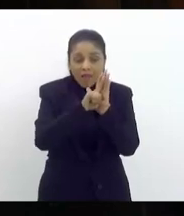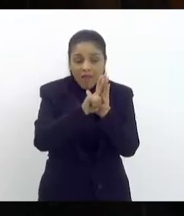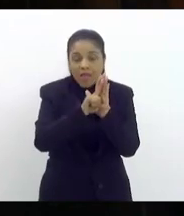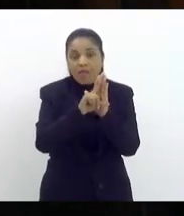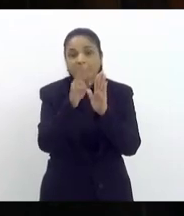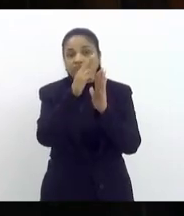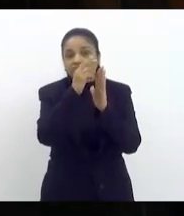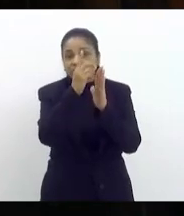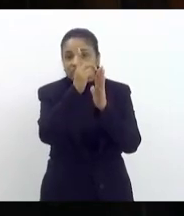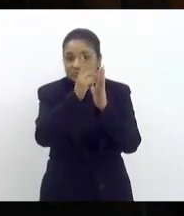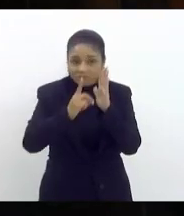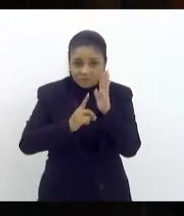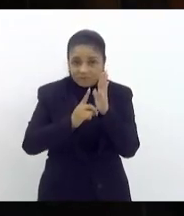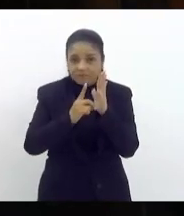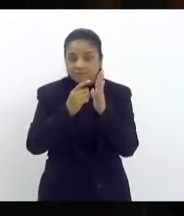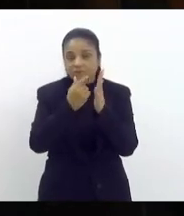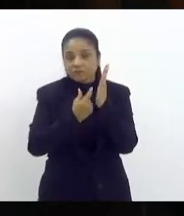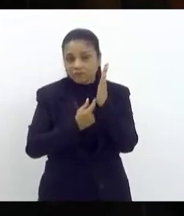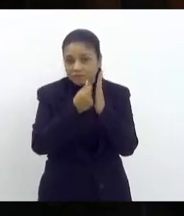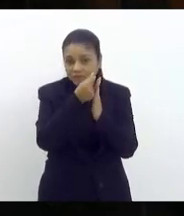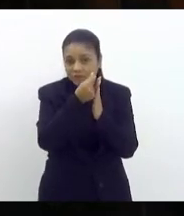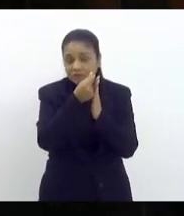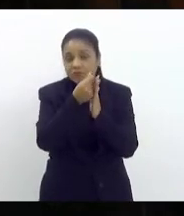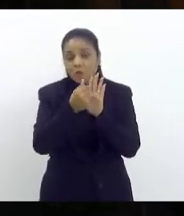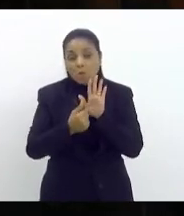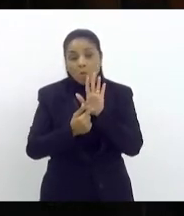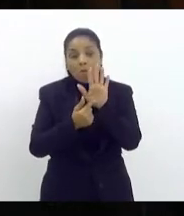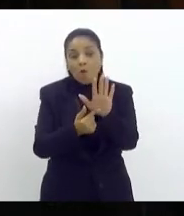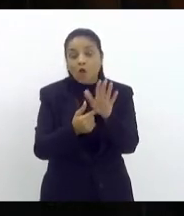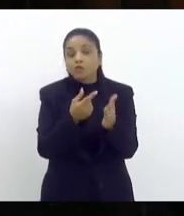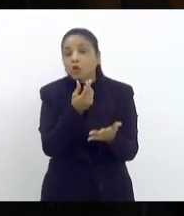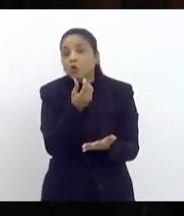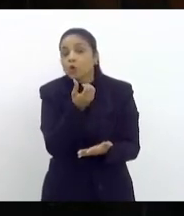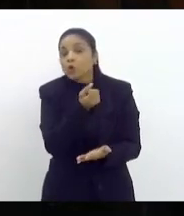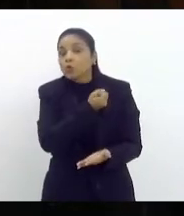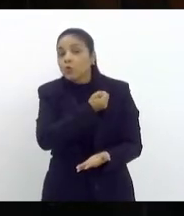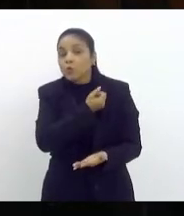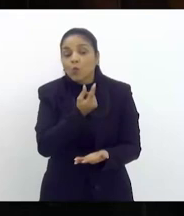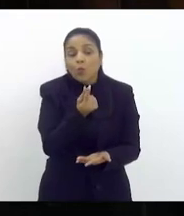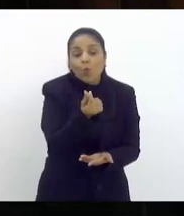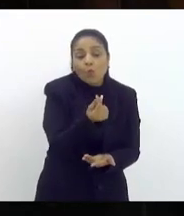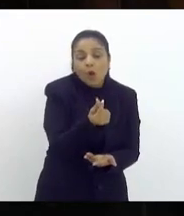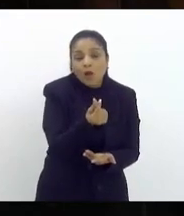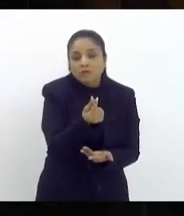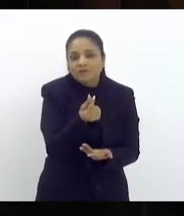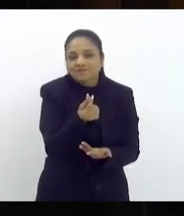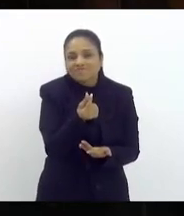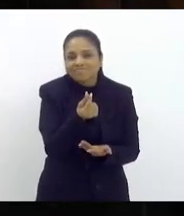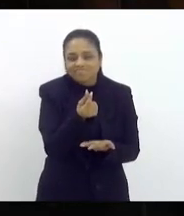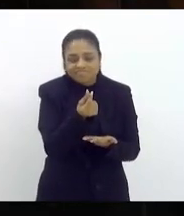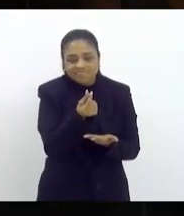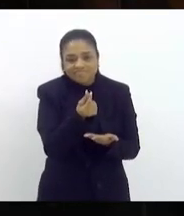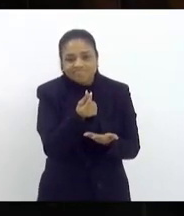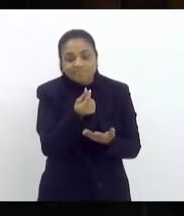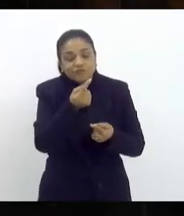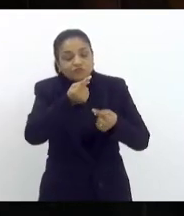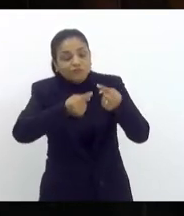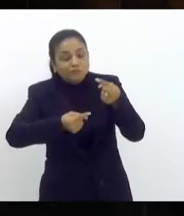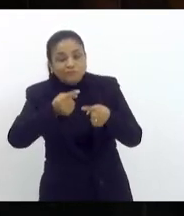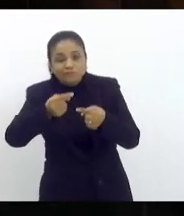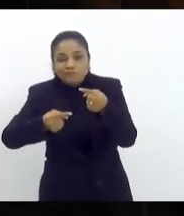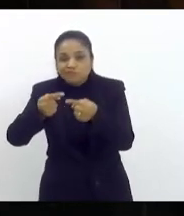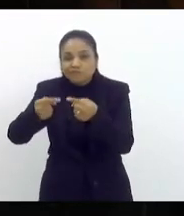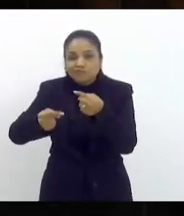diretriz orçamentária ela coloca os grandes números é no orçamento que a gente discute né